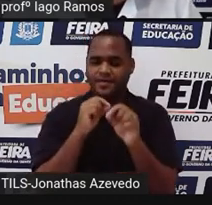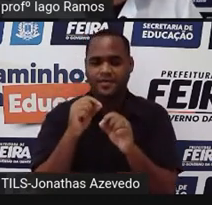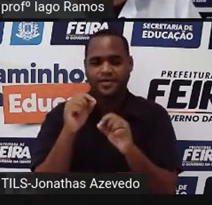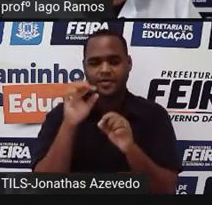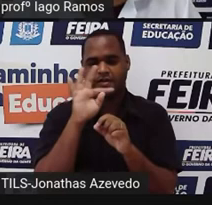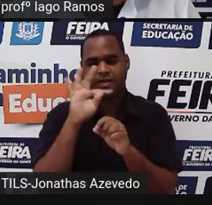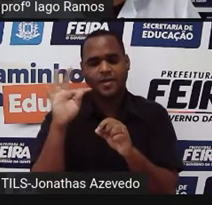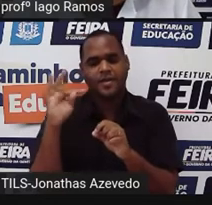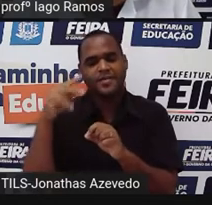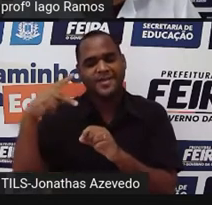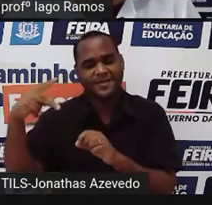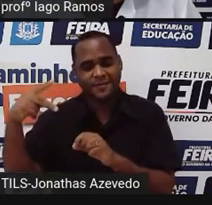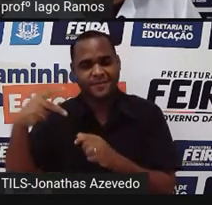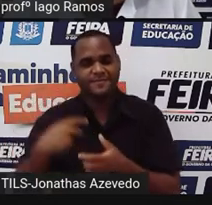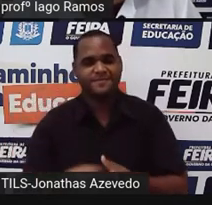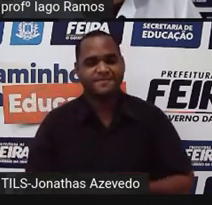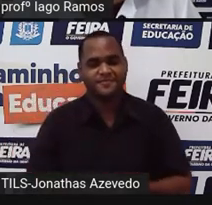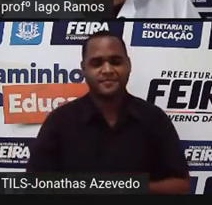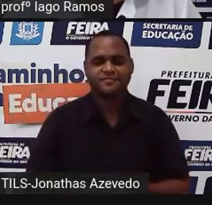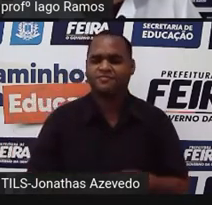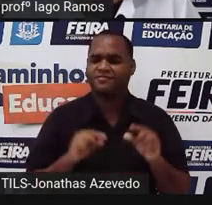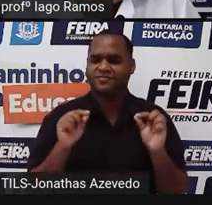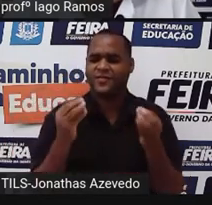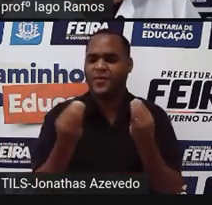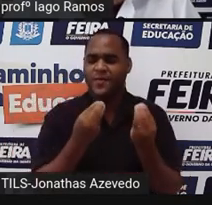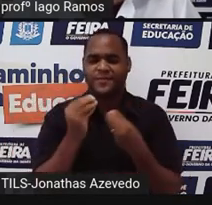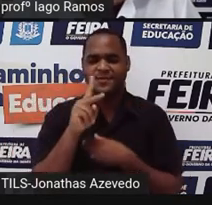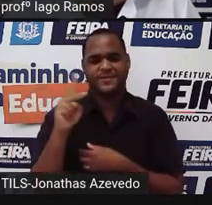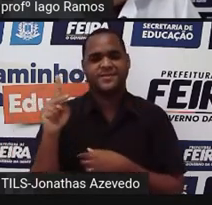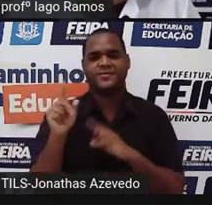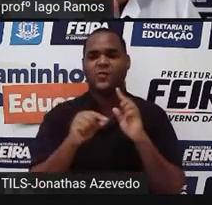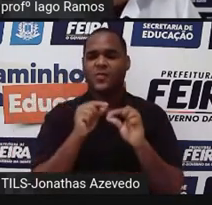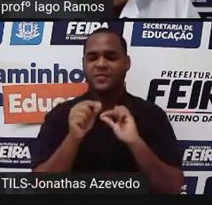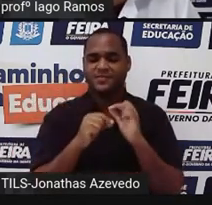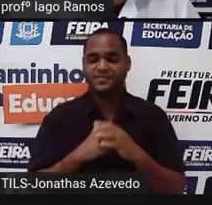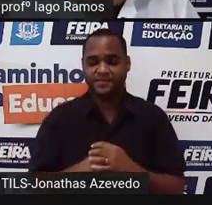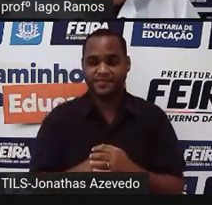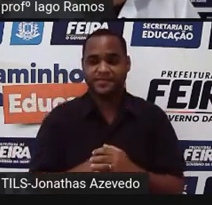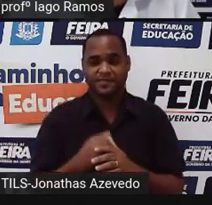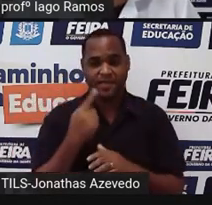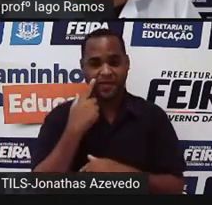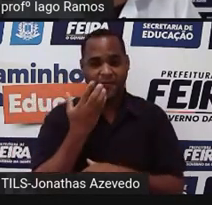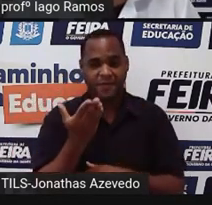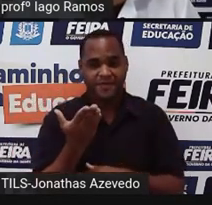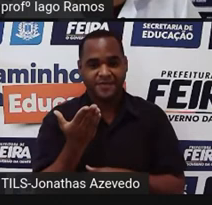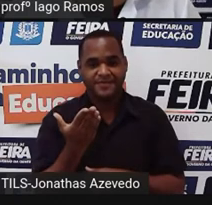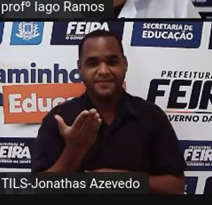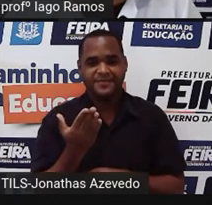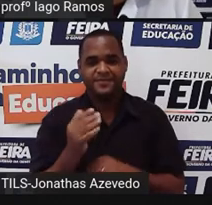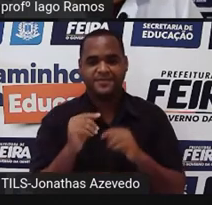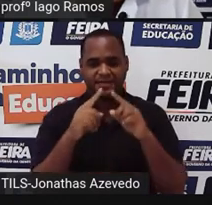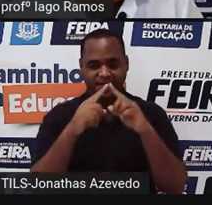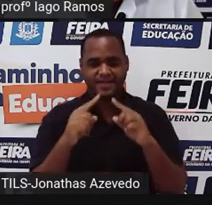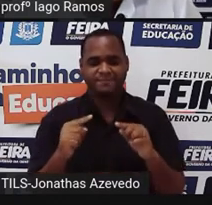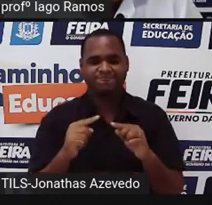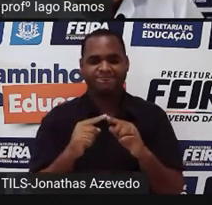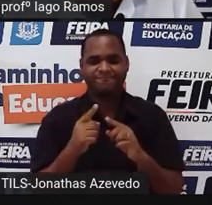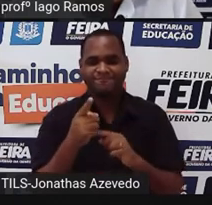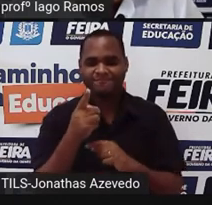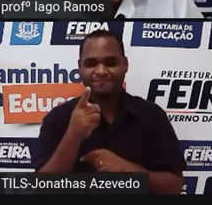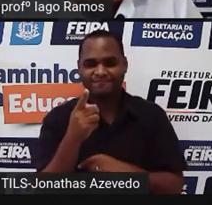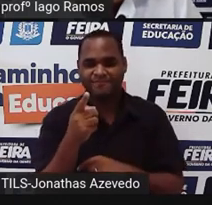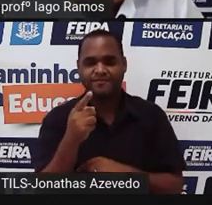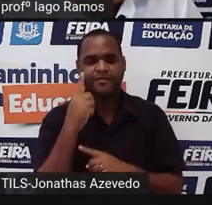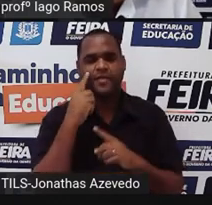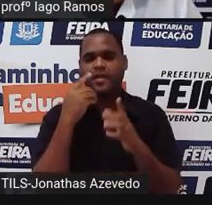de Pitágoras. Como assim, professor? Olha só, eu coloquei uma setinha apontando ali, ó. Em